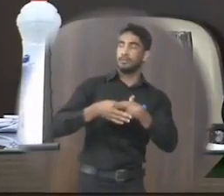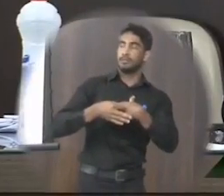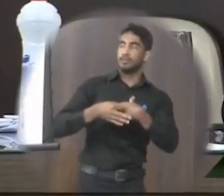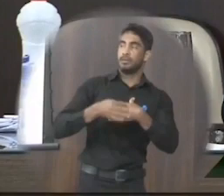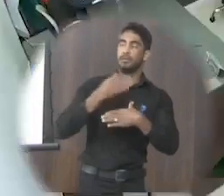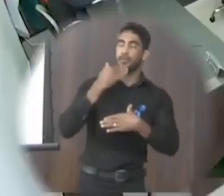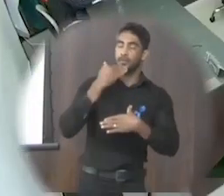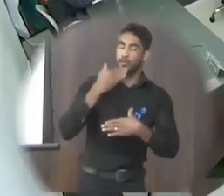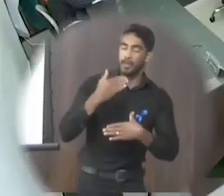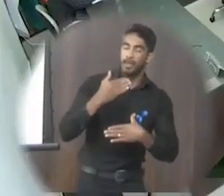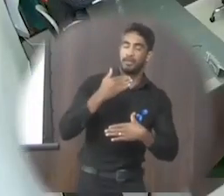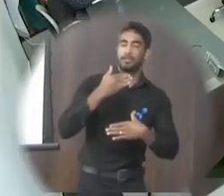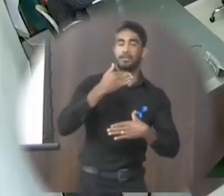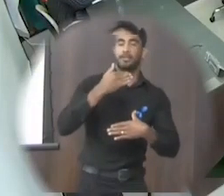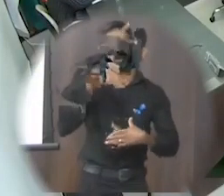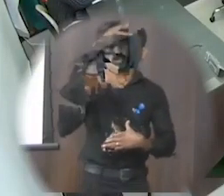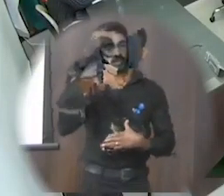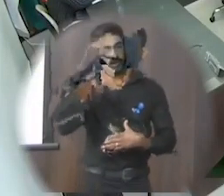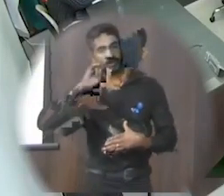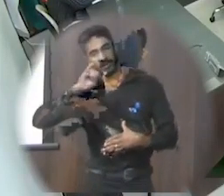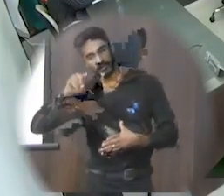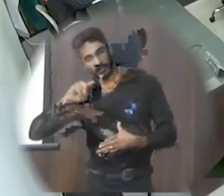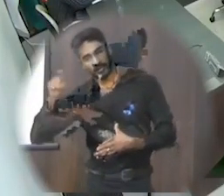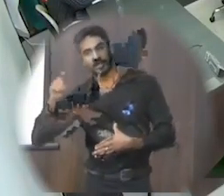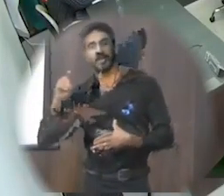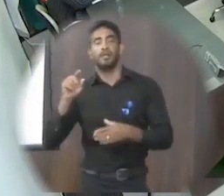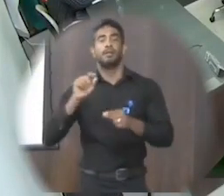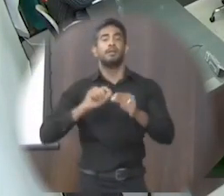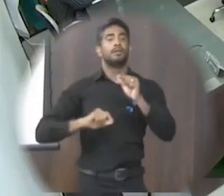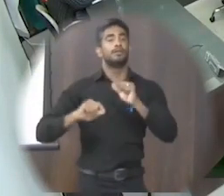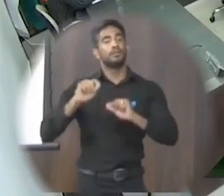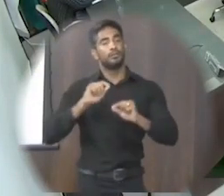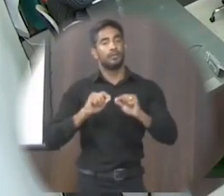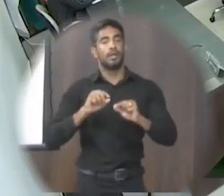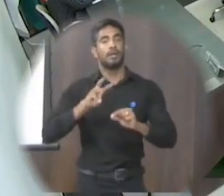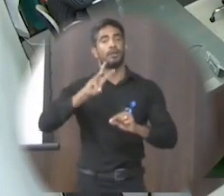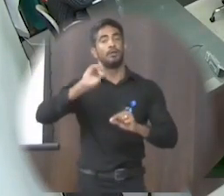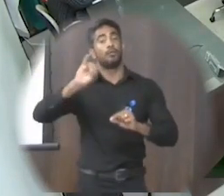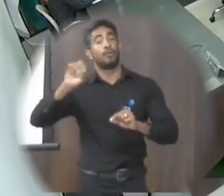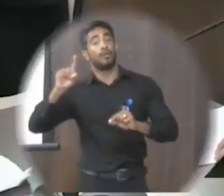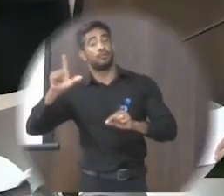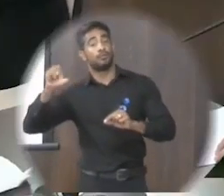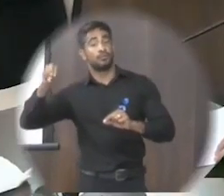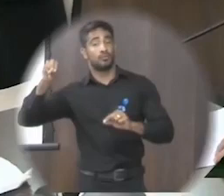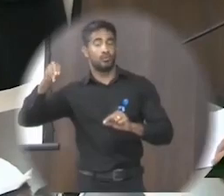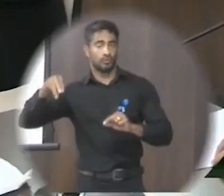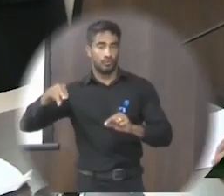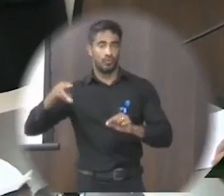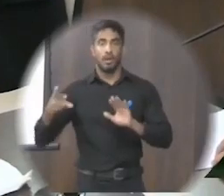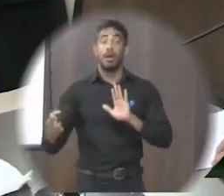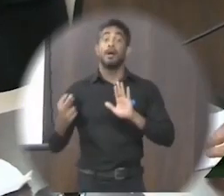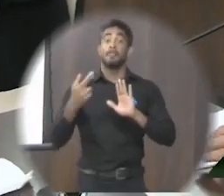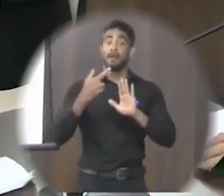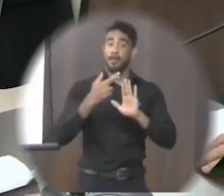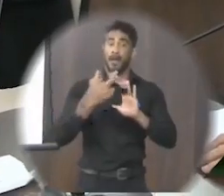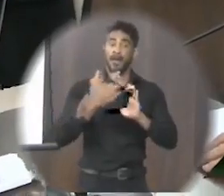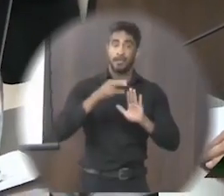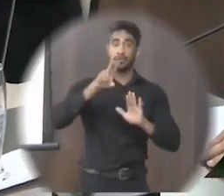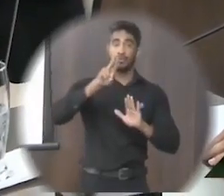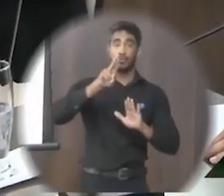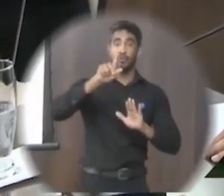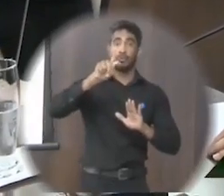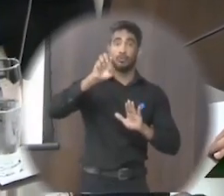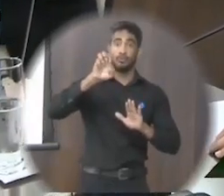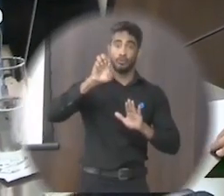senhor prefeito José Aparecido Mendes Santos que solicite do senhor Wilson da Silva Medeiros, representante da UGEM,